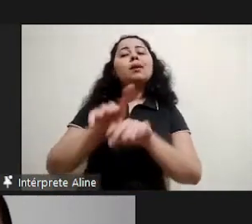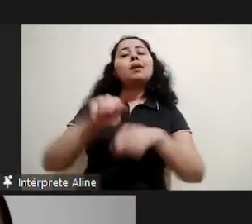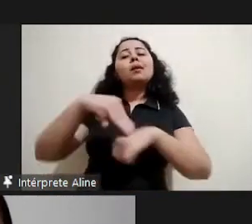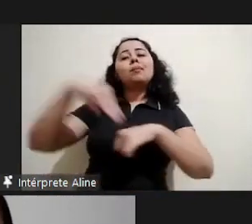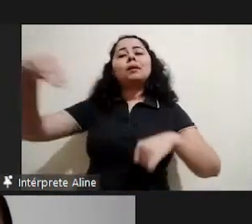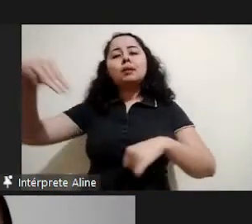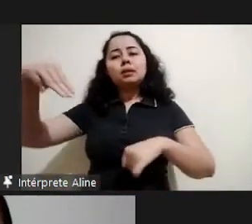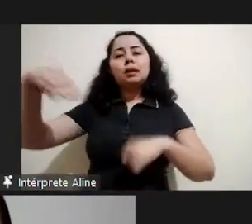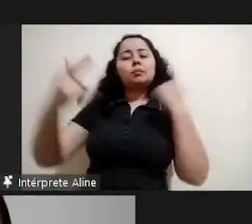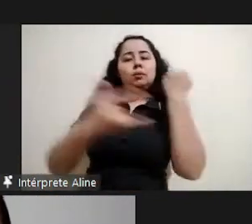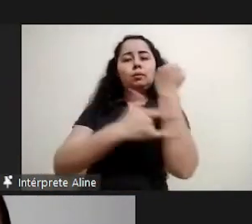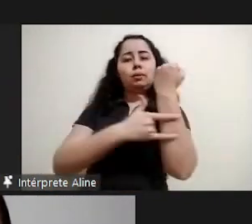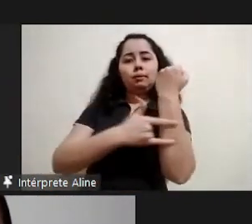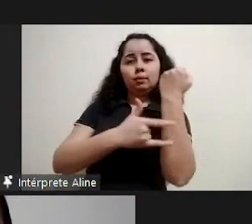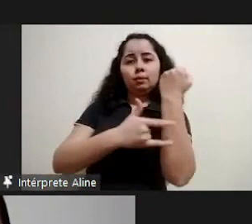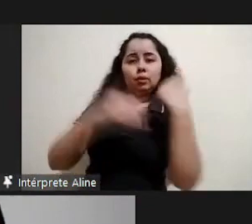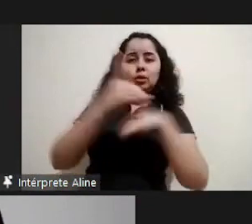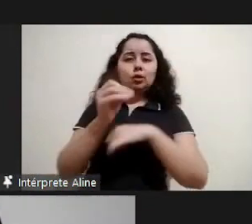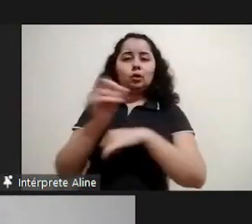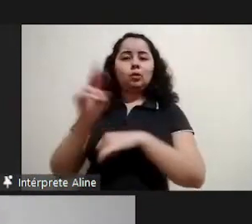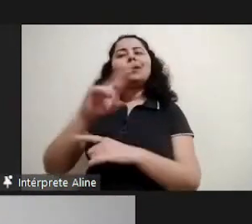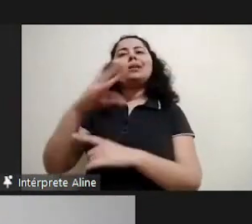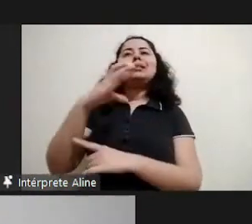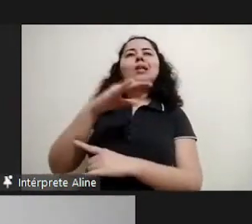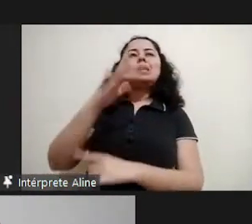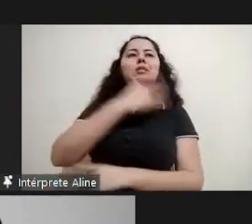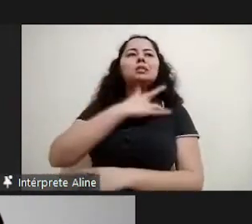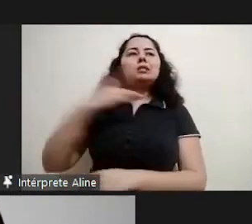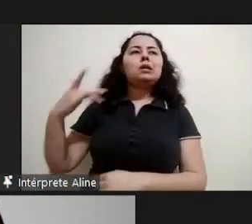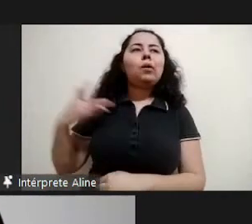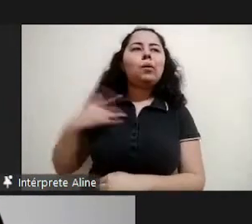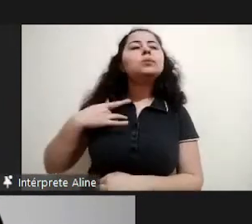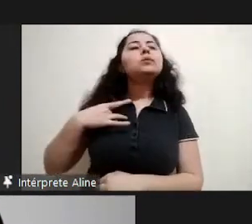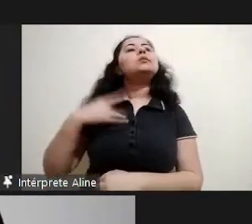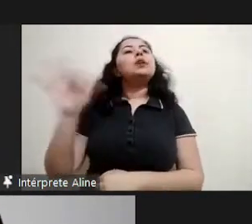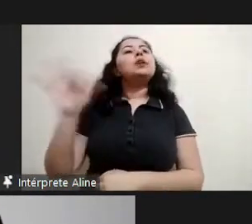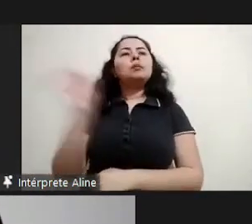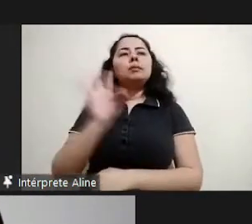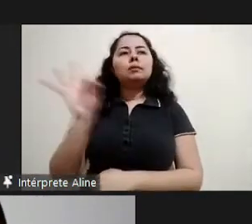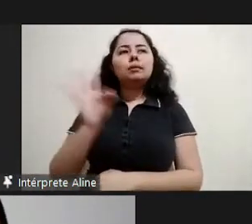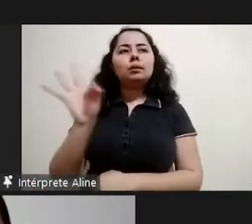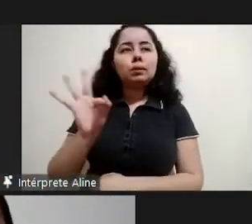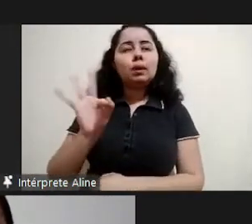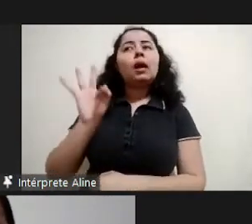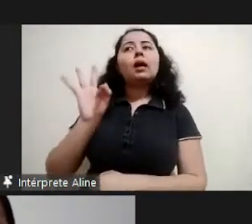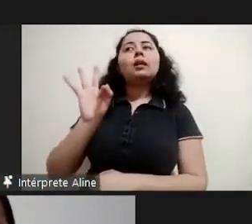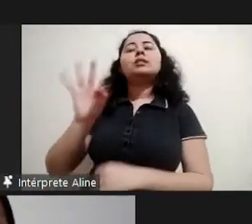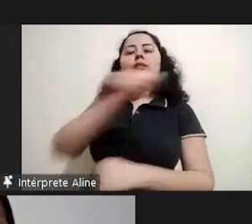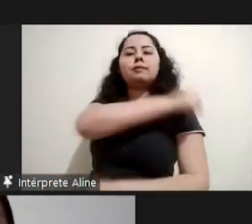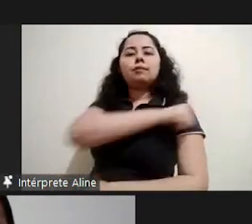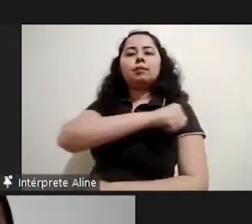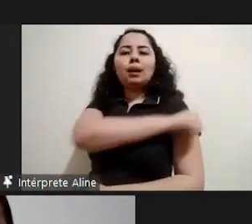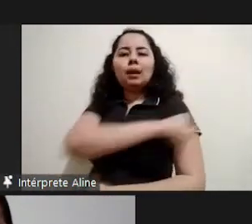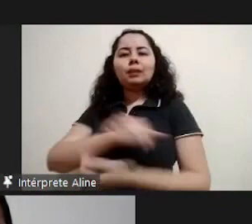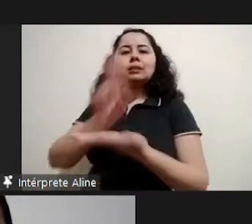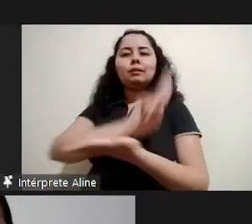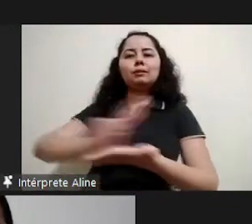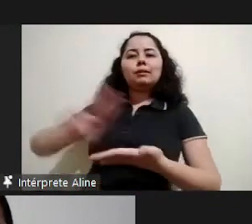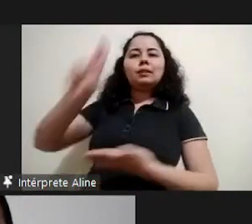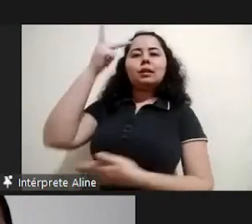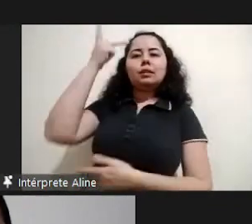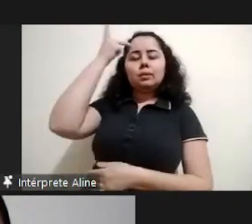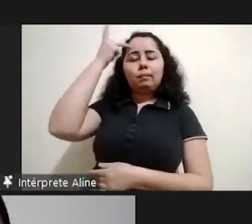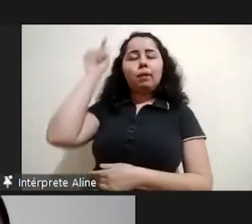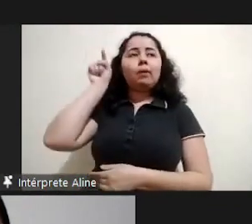e doutorado em Ciências da Saúde pela Faculdade de Enfermagem da Unicamp. É professora associada da UFJF